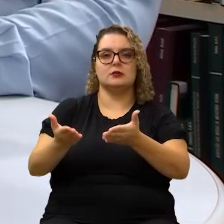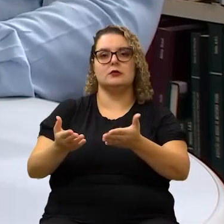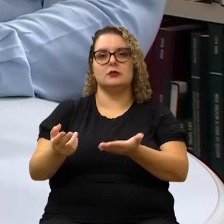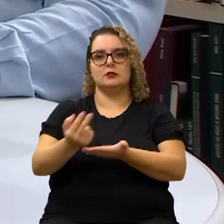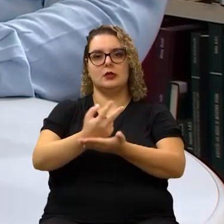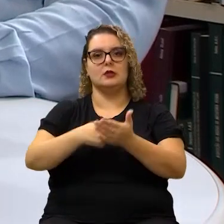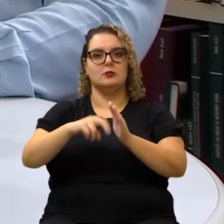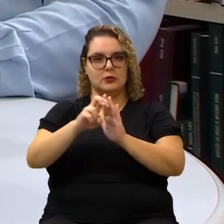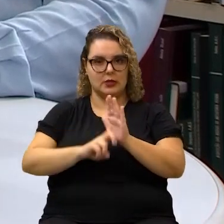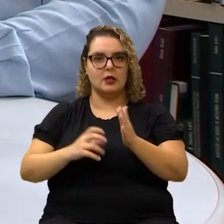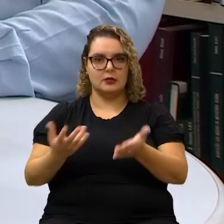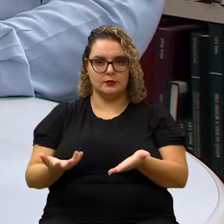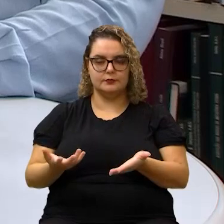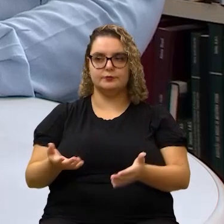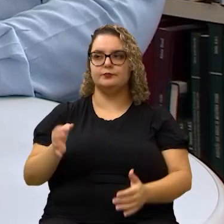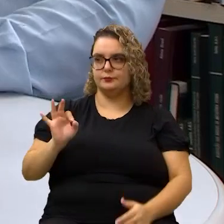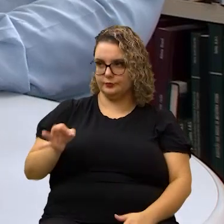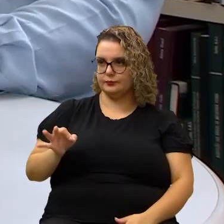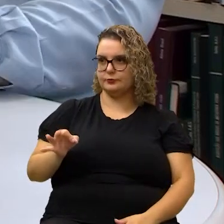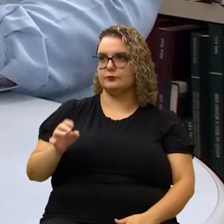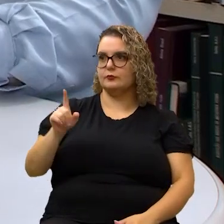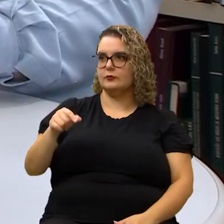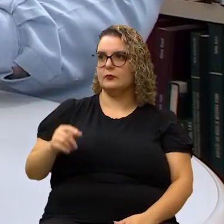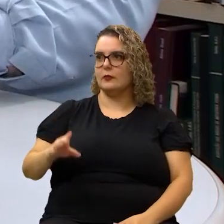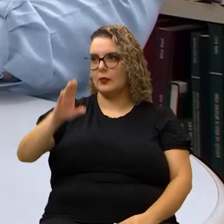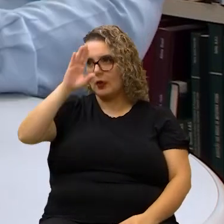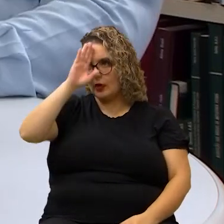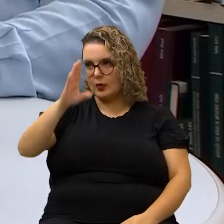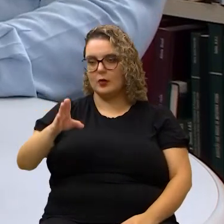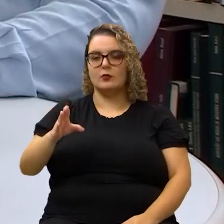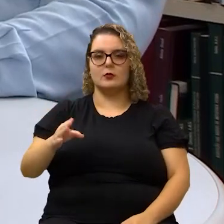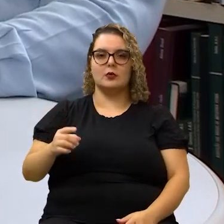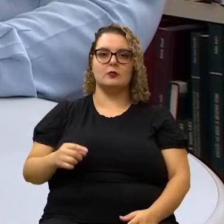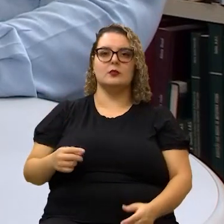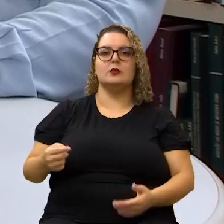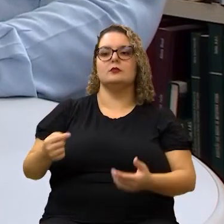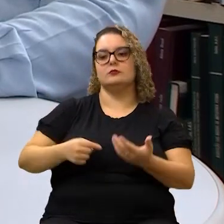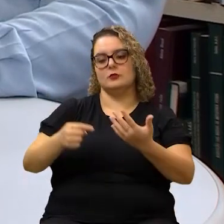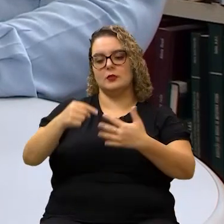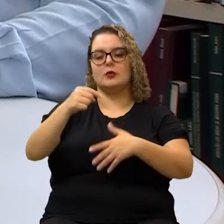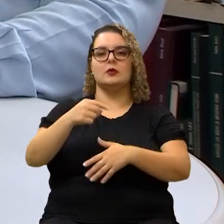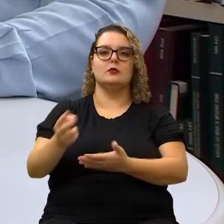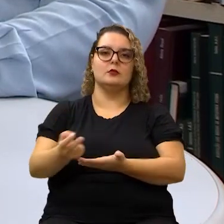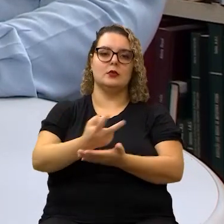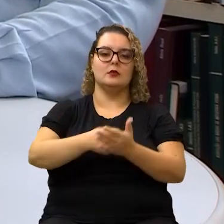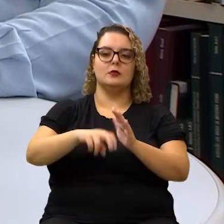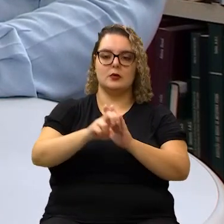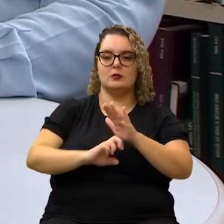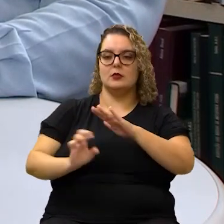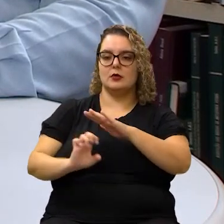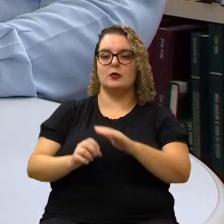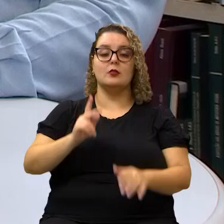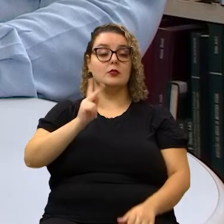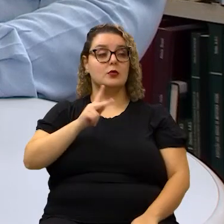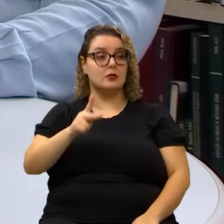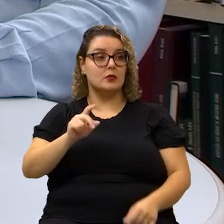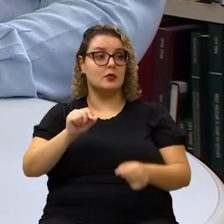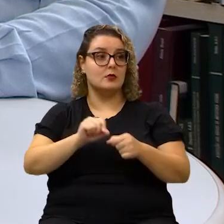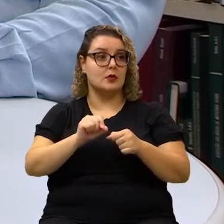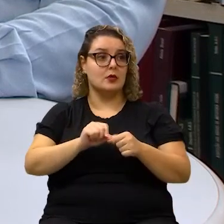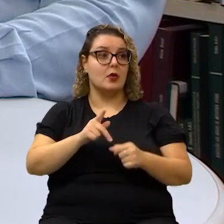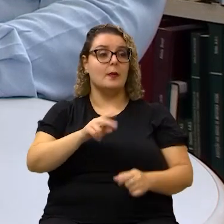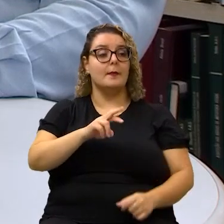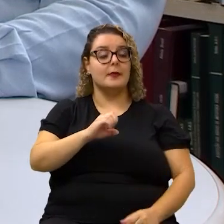tratativa tributária, né? Certo? Então esse é um principal aspecto do entendimento tributário aí para essas empresas. E professor, para fazer